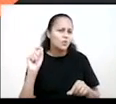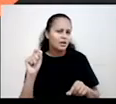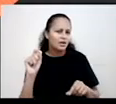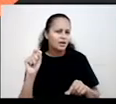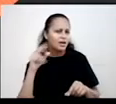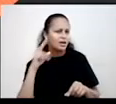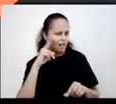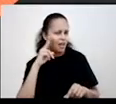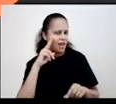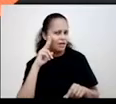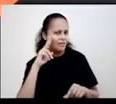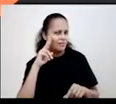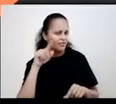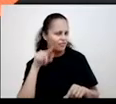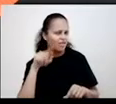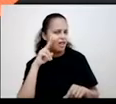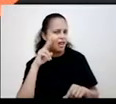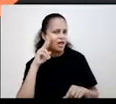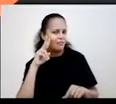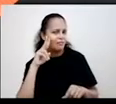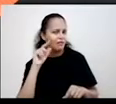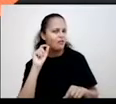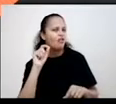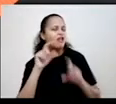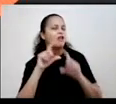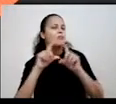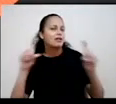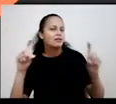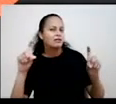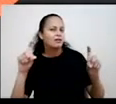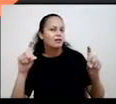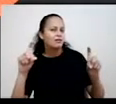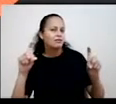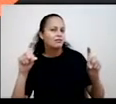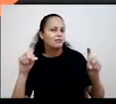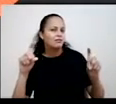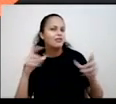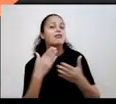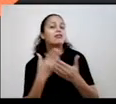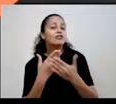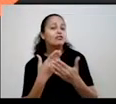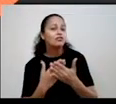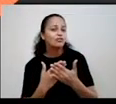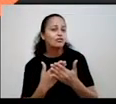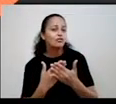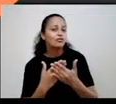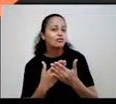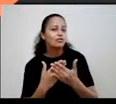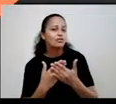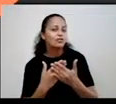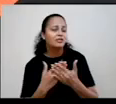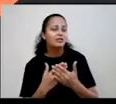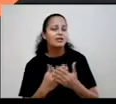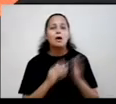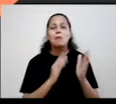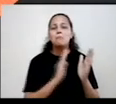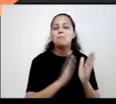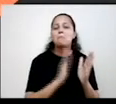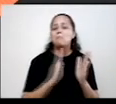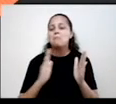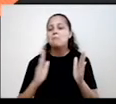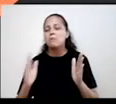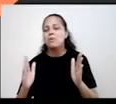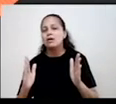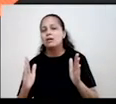uma oração? Vocês se recordam? O que será que é uma oração? A sintaxe estuda orações, né? Estuda períodos.